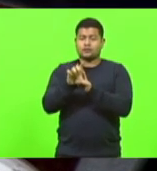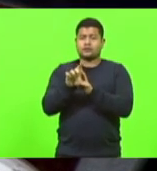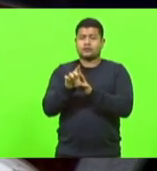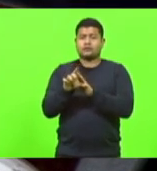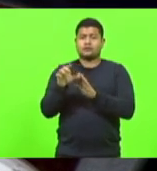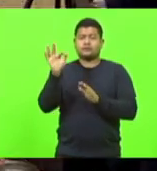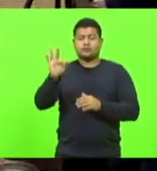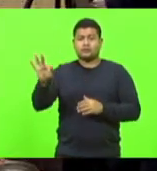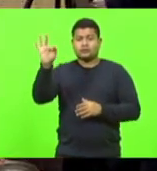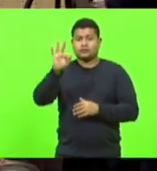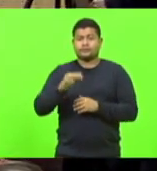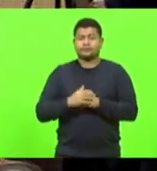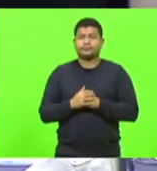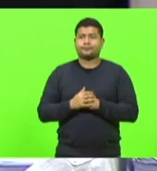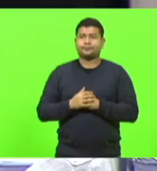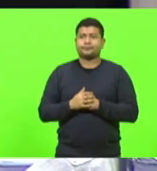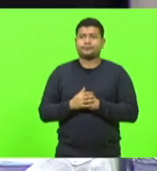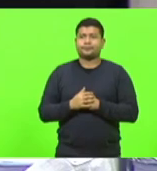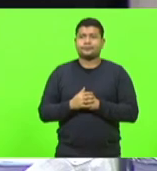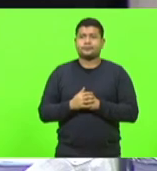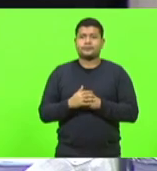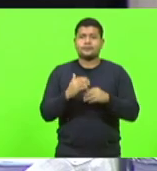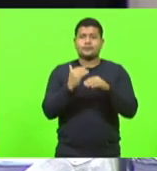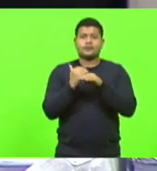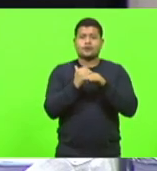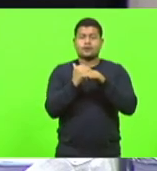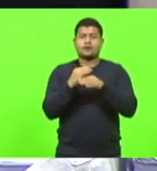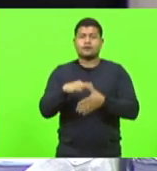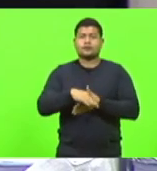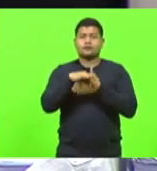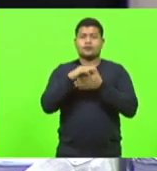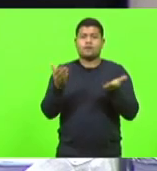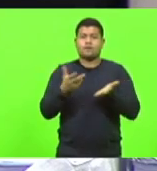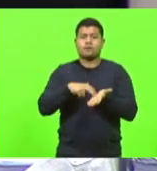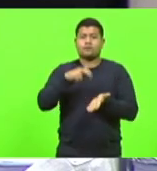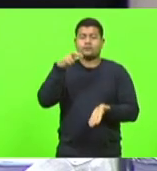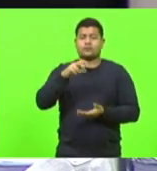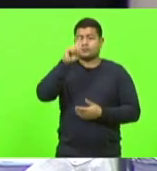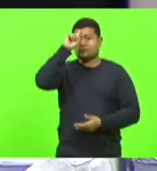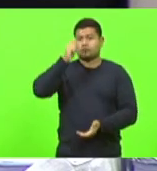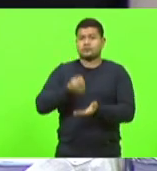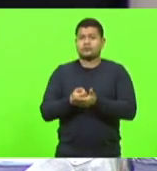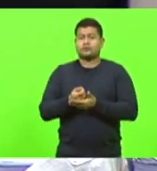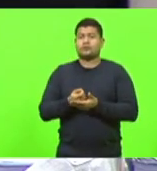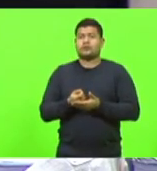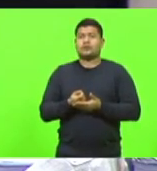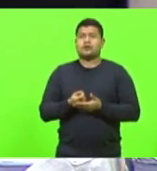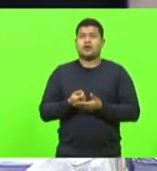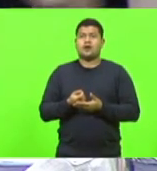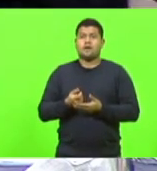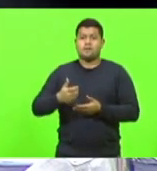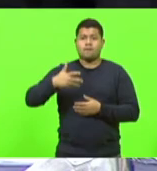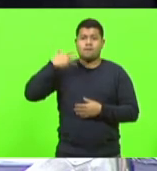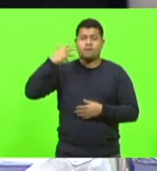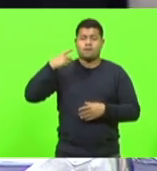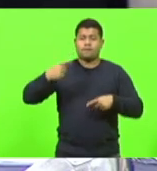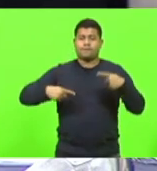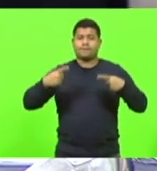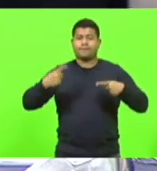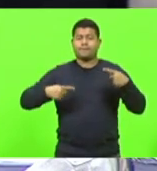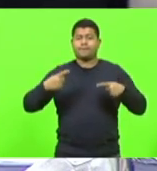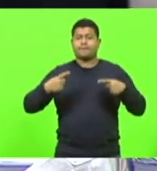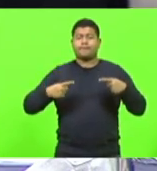Obrigado conforme acordo de líderes também hoje pela manhã ficou determinado que a fala para discussão